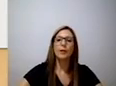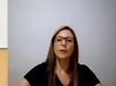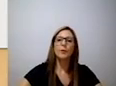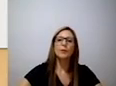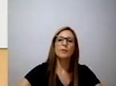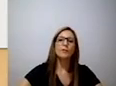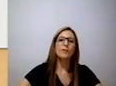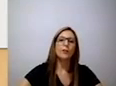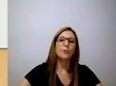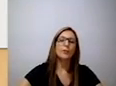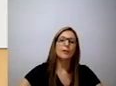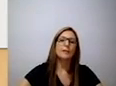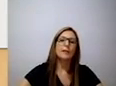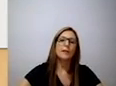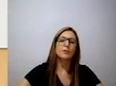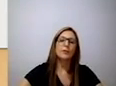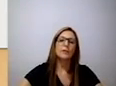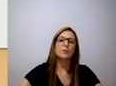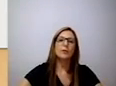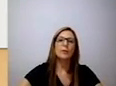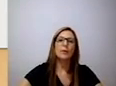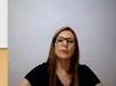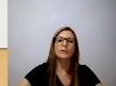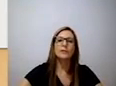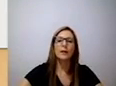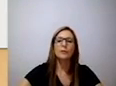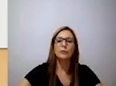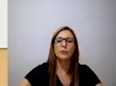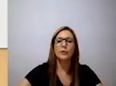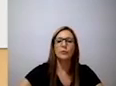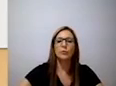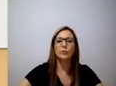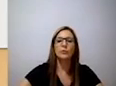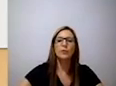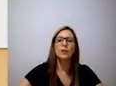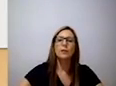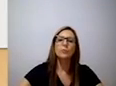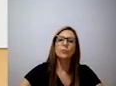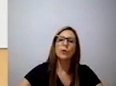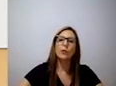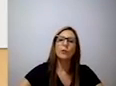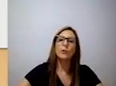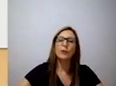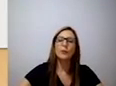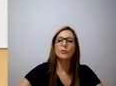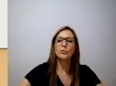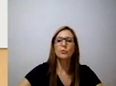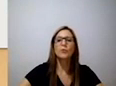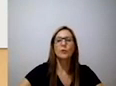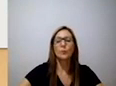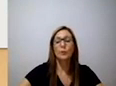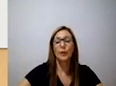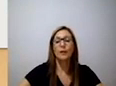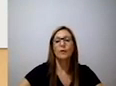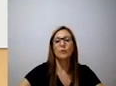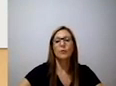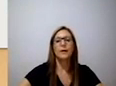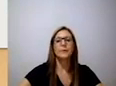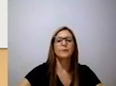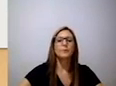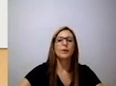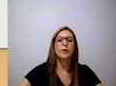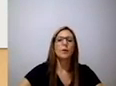Porém, ele pode ser feito por casais com relacionamento estável e duradouro, no qual a mulher possui um ciclo bem